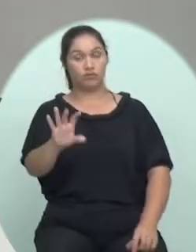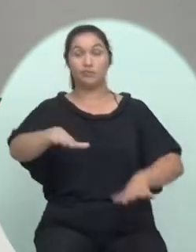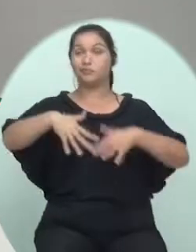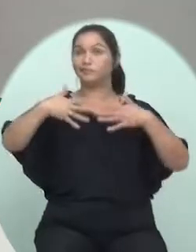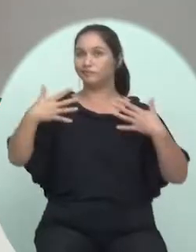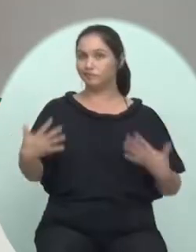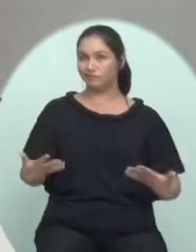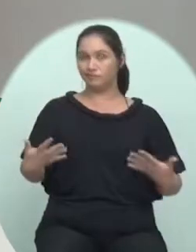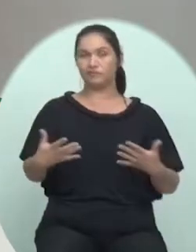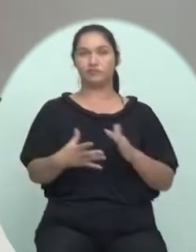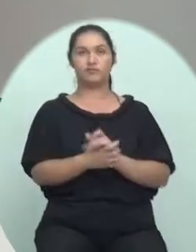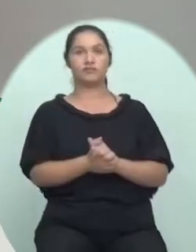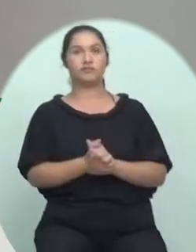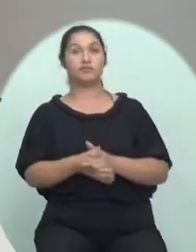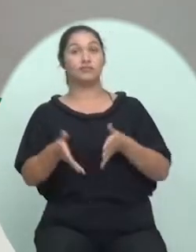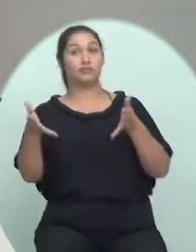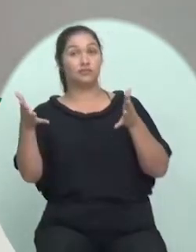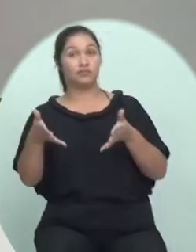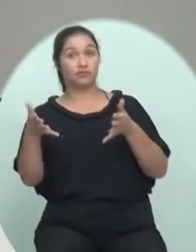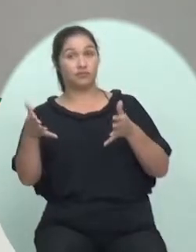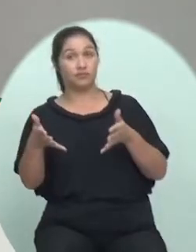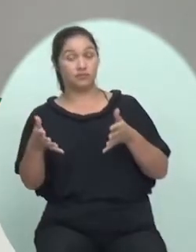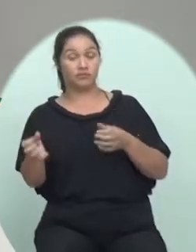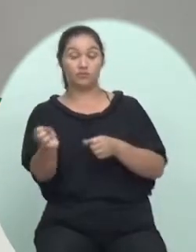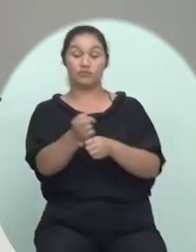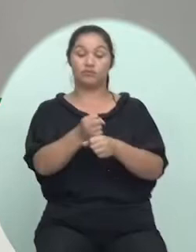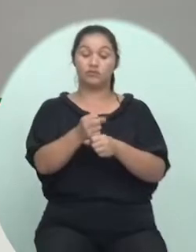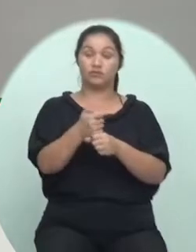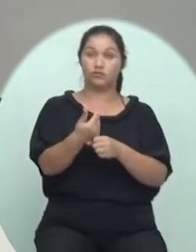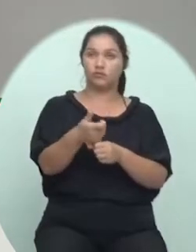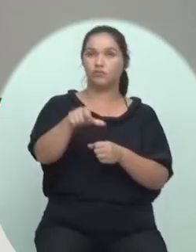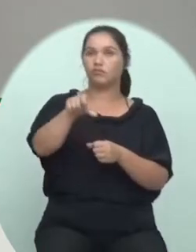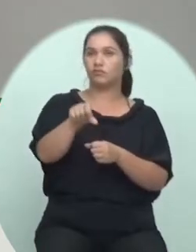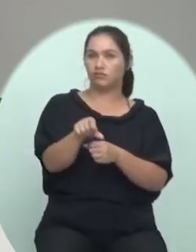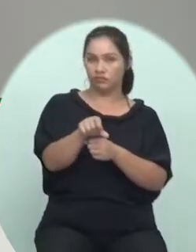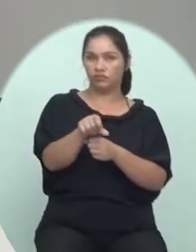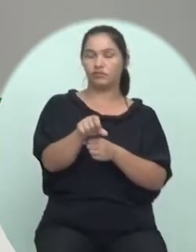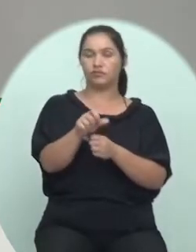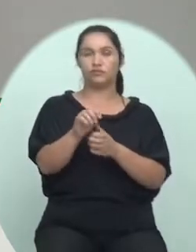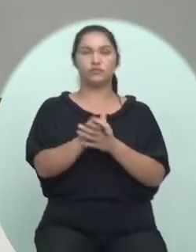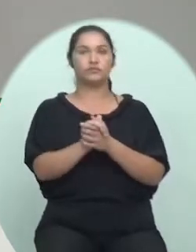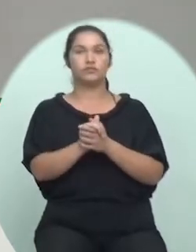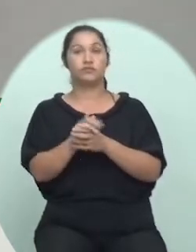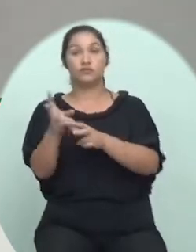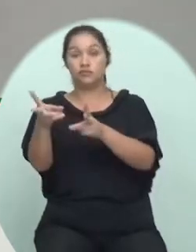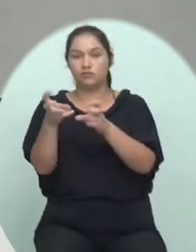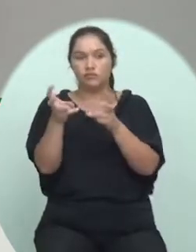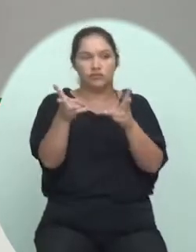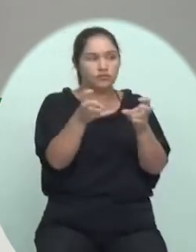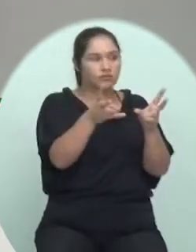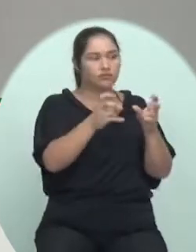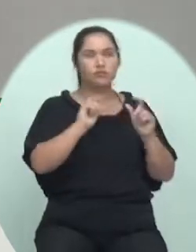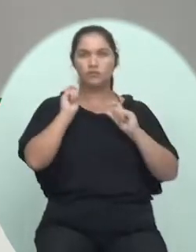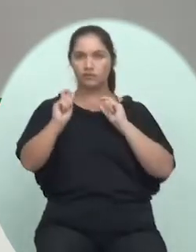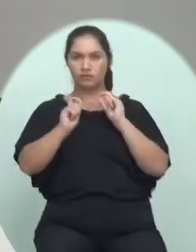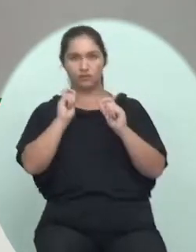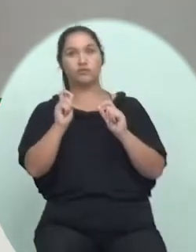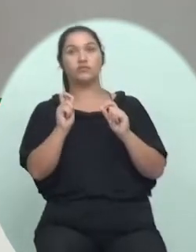inclusive, agora, a partir de 2019, vamos poder perceber na